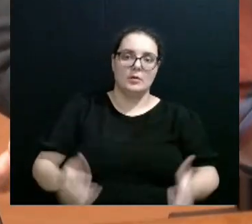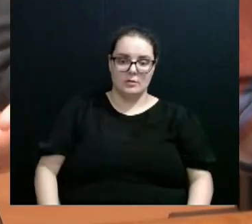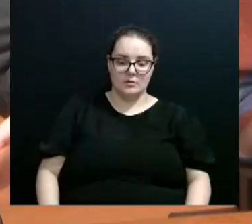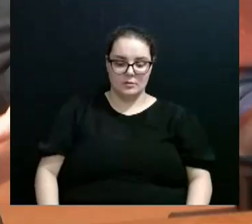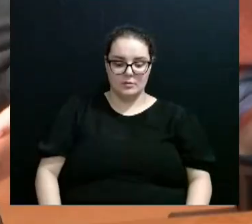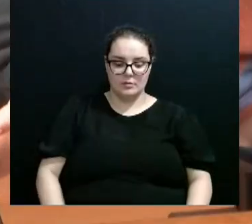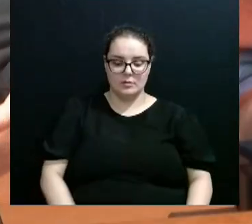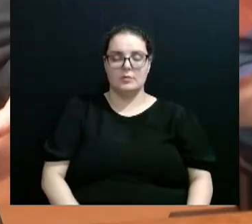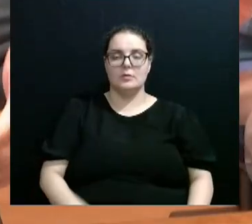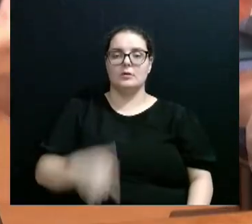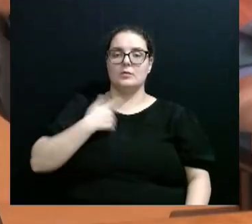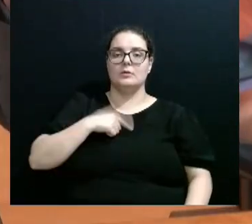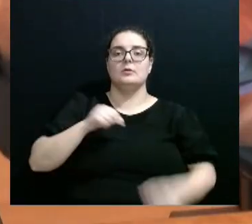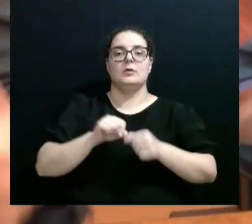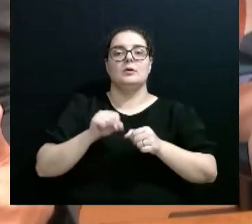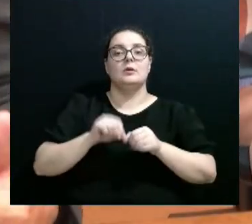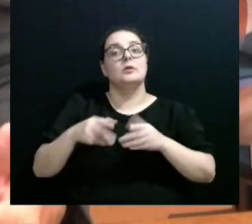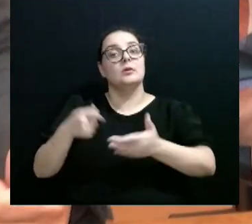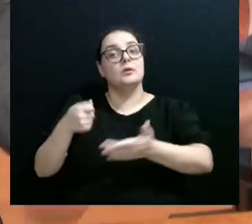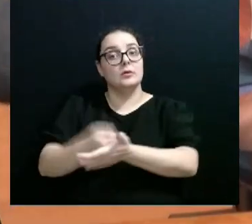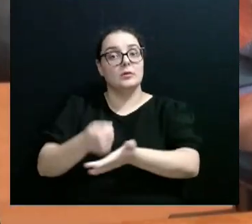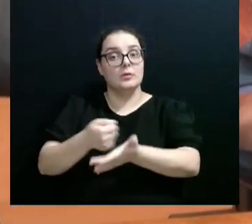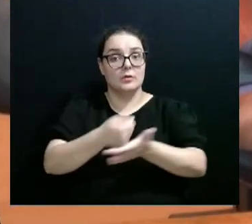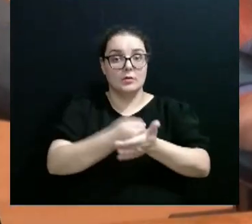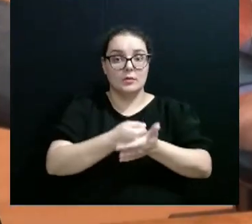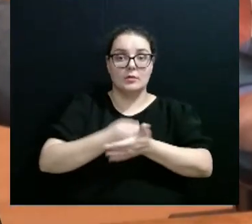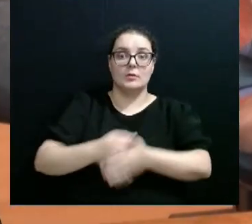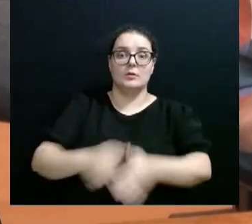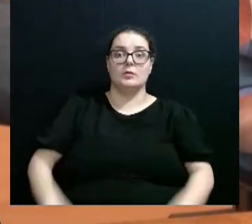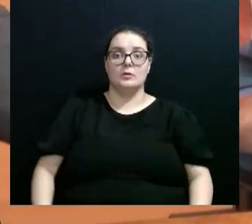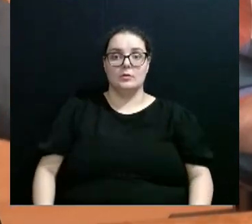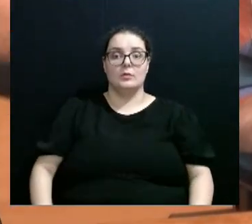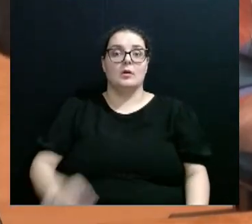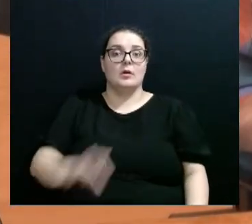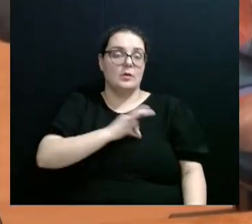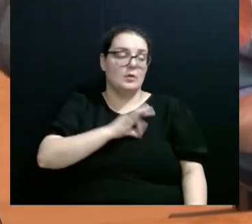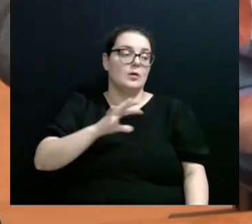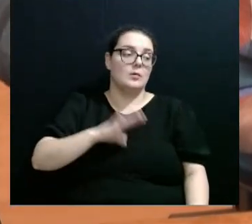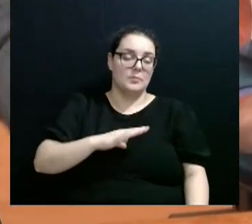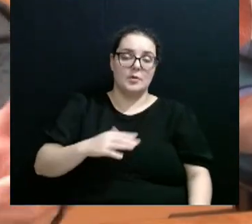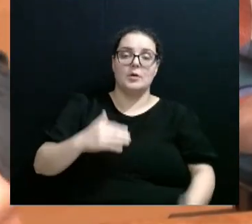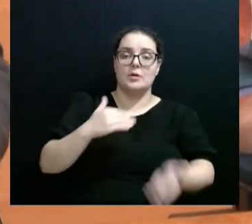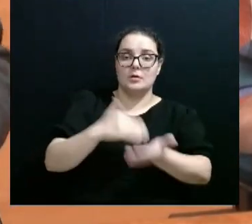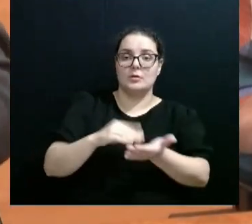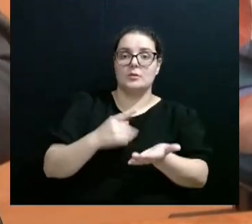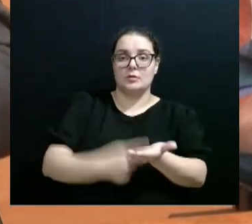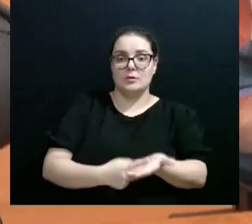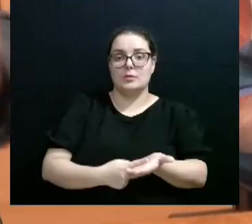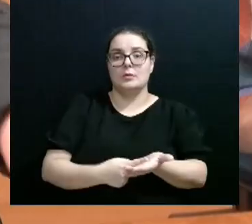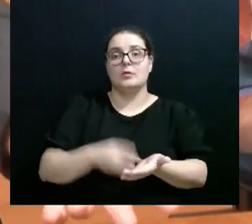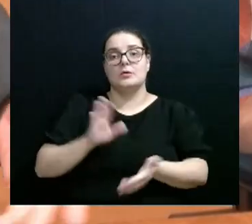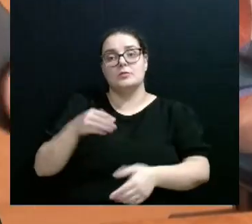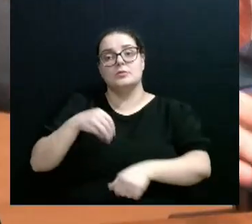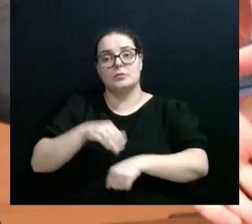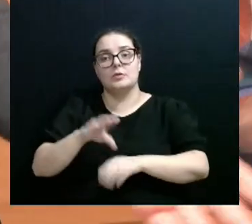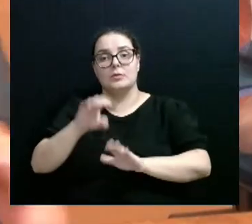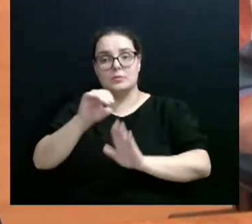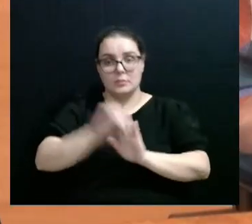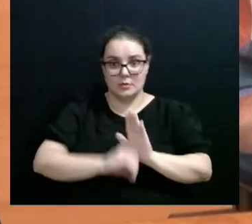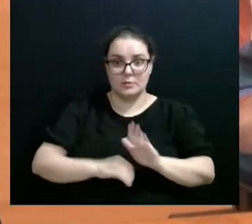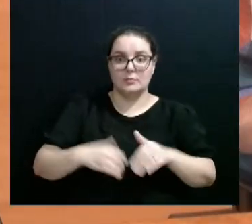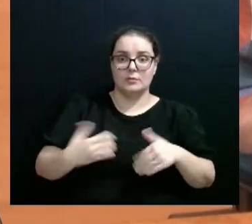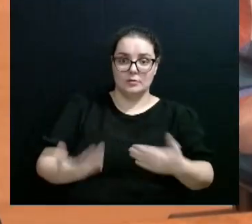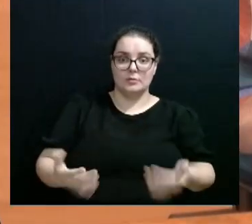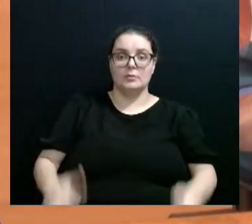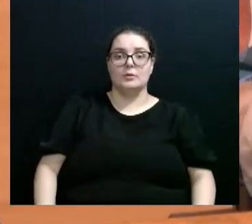todas essas cobranças para a Guarda Municipal. A secretária se comprometeu, vai já encaminhar o ofício, passando as mudanças